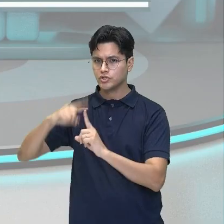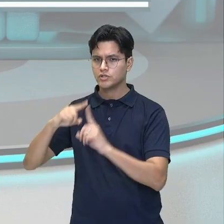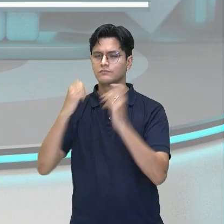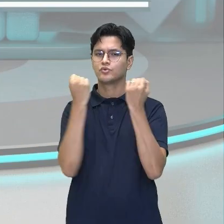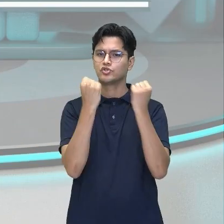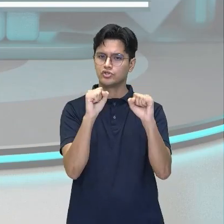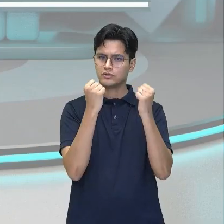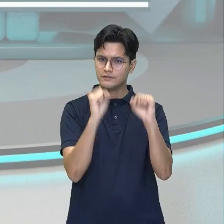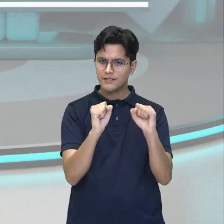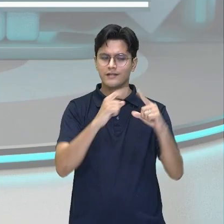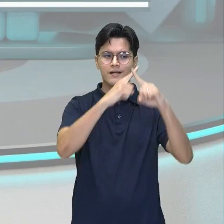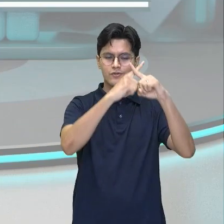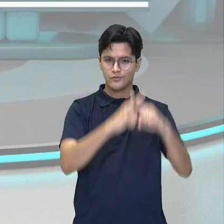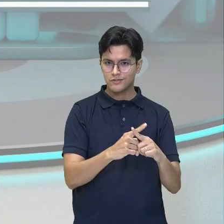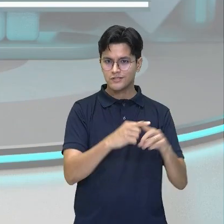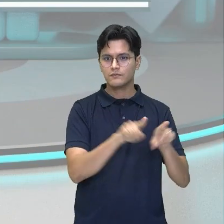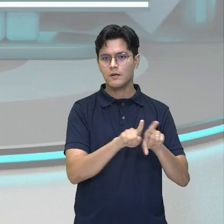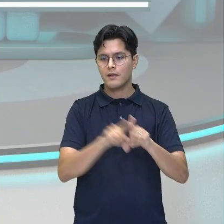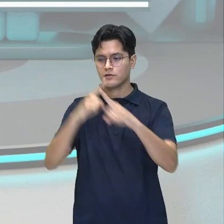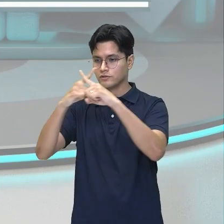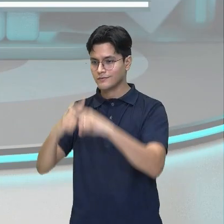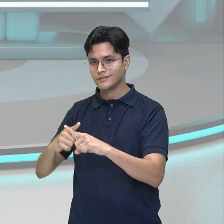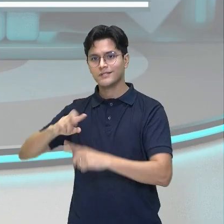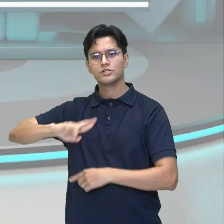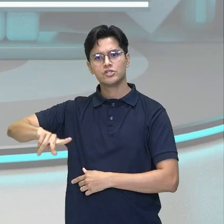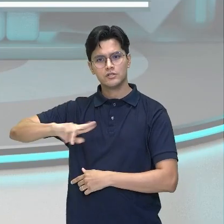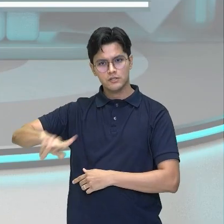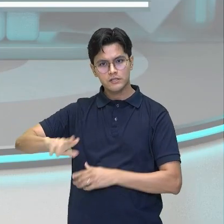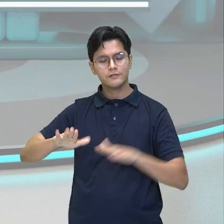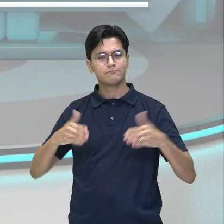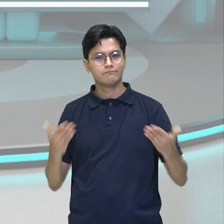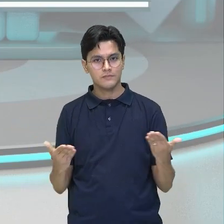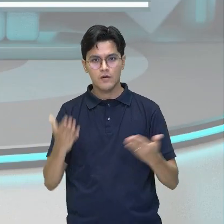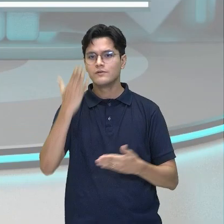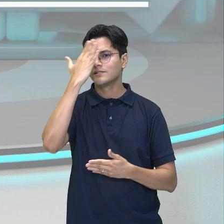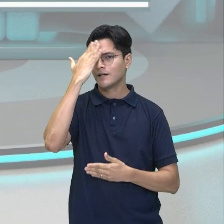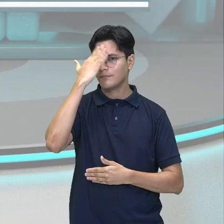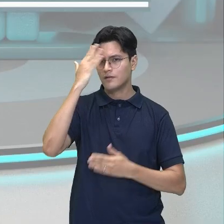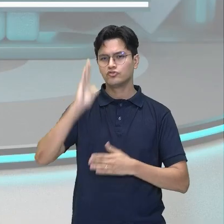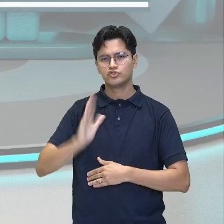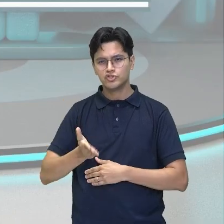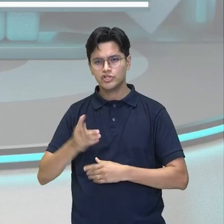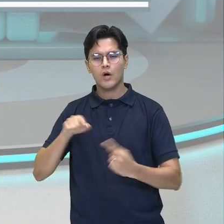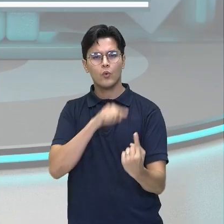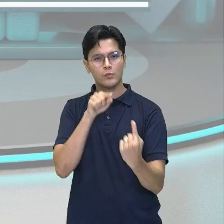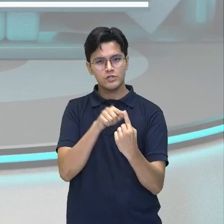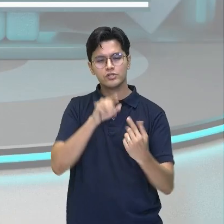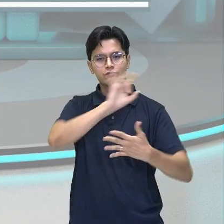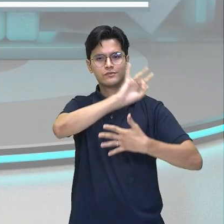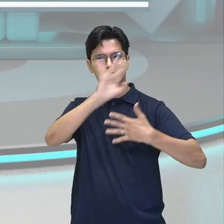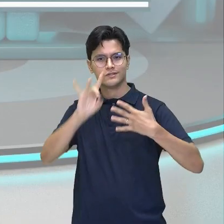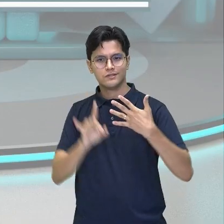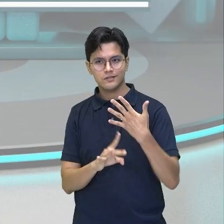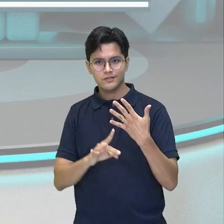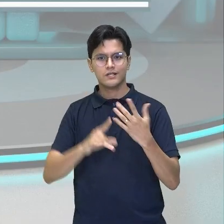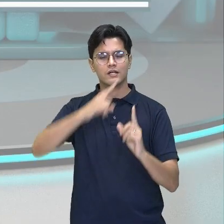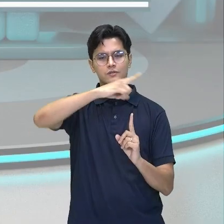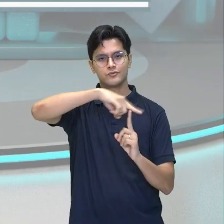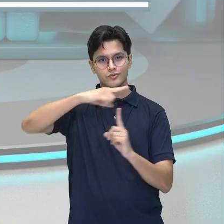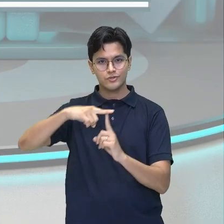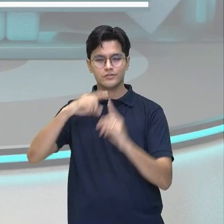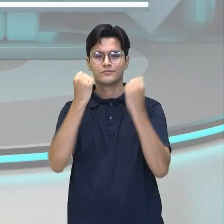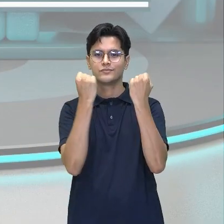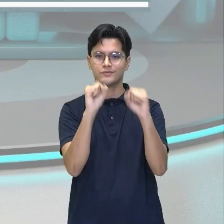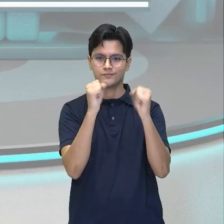ginástica competitivas e não competitivas, a gente já sabe o objetivo de cada um dessas ginásticas, lembrando que